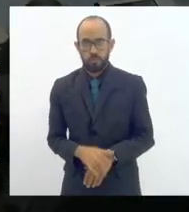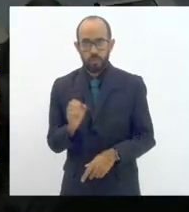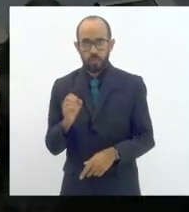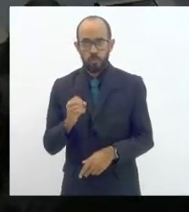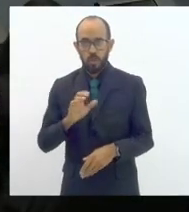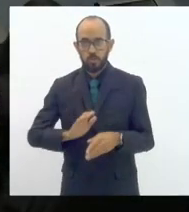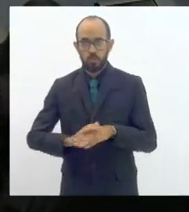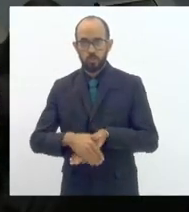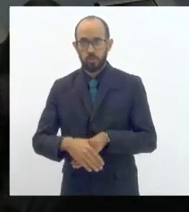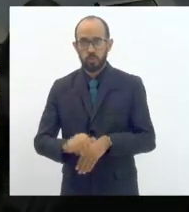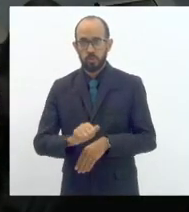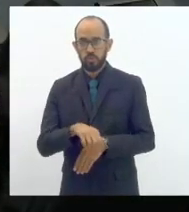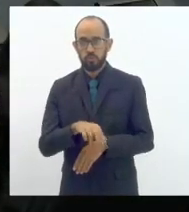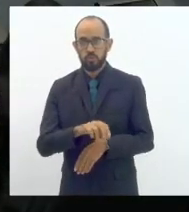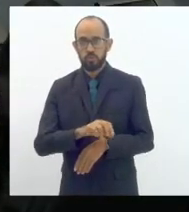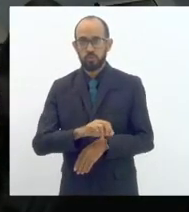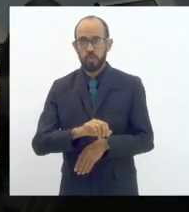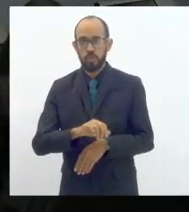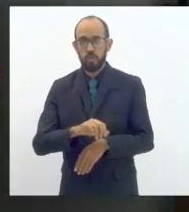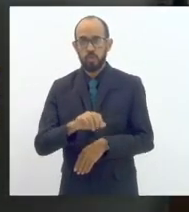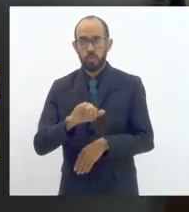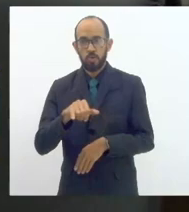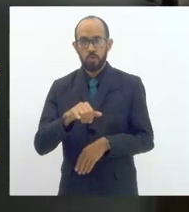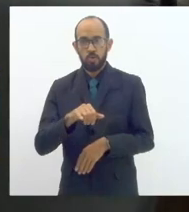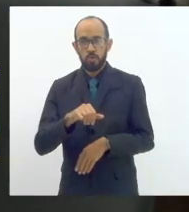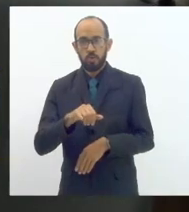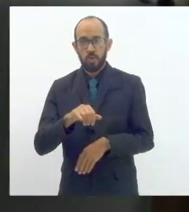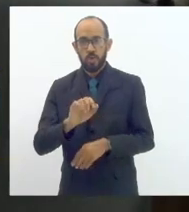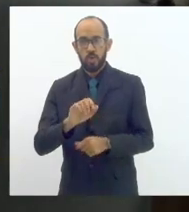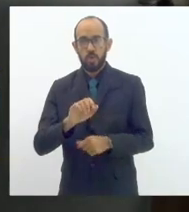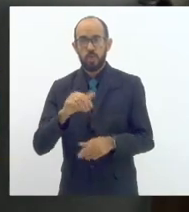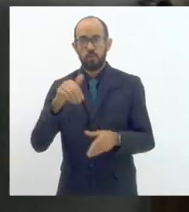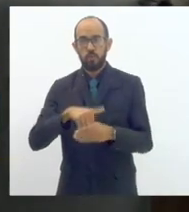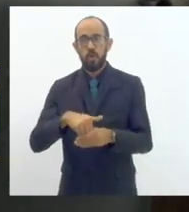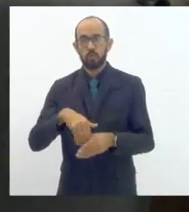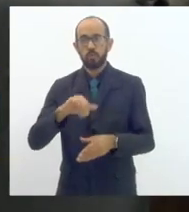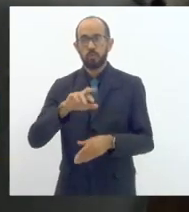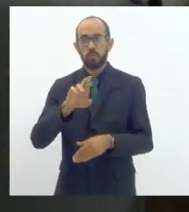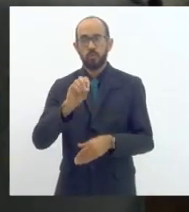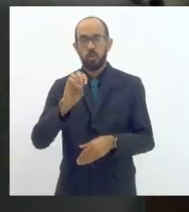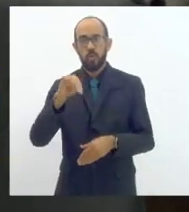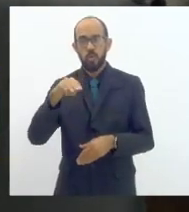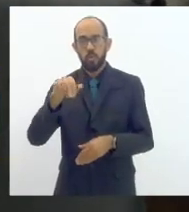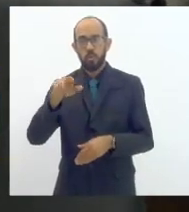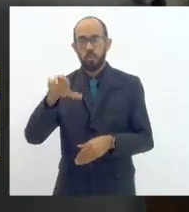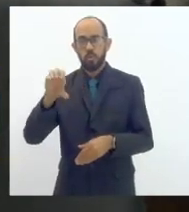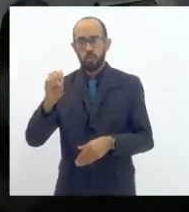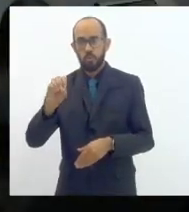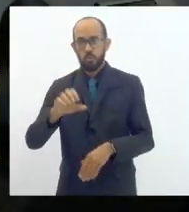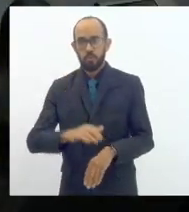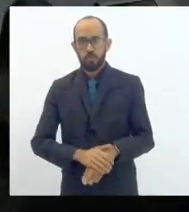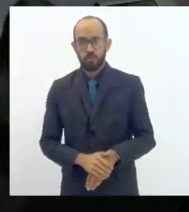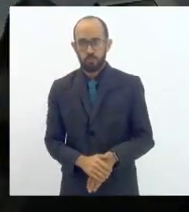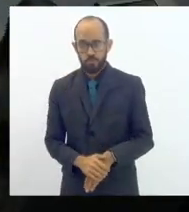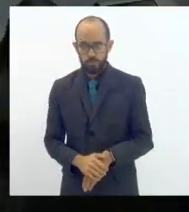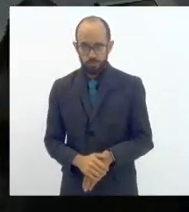Boa noite, eu sou o João Lucas Barbosa Soares, de Barra do Piraí, e eu voto em Rômulo, da Centro-Sul.